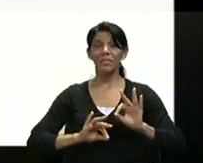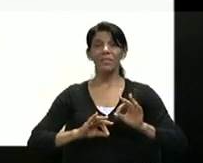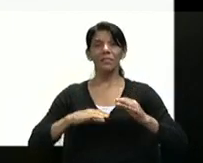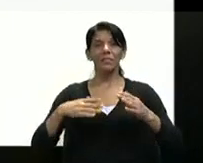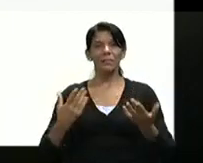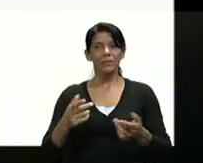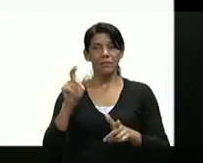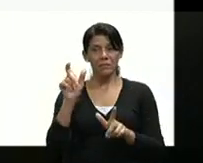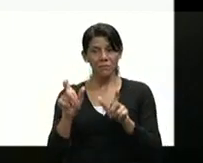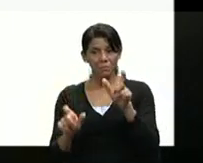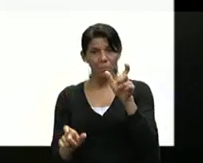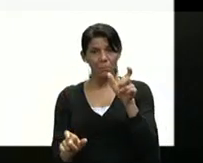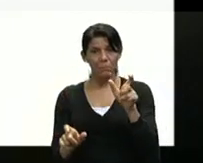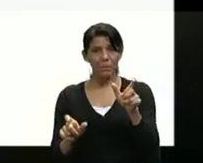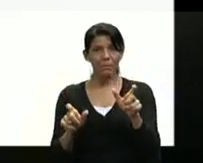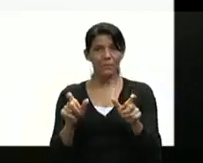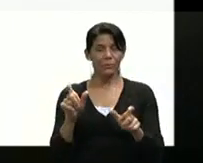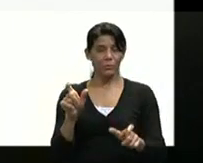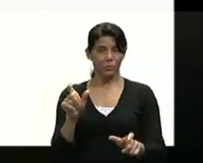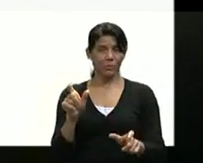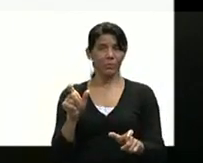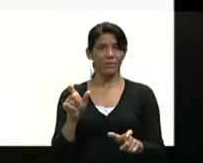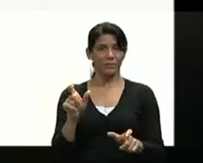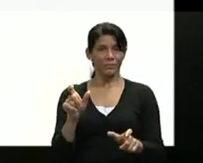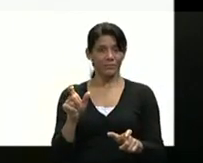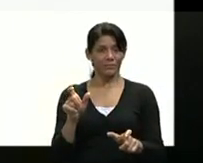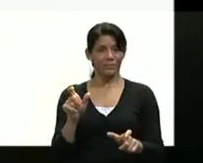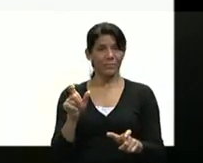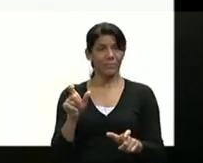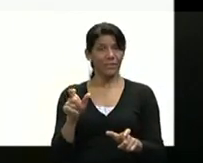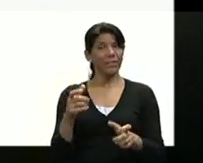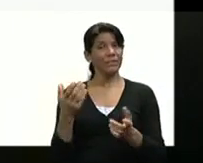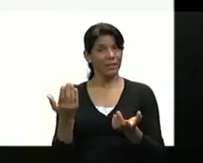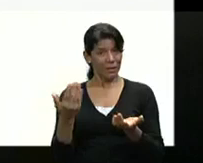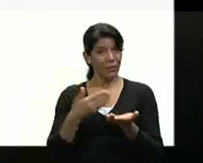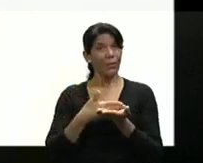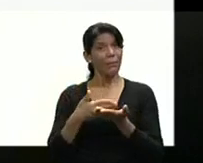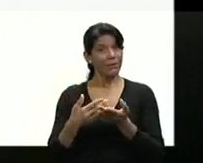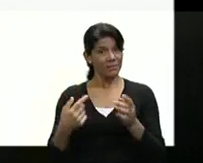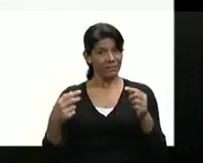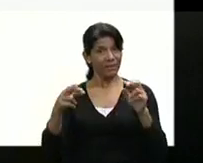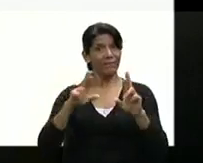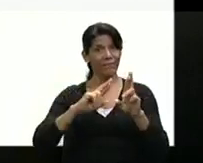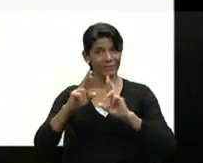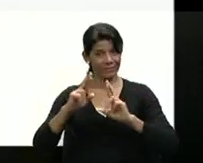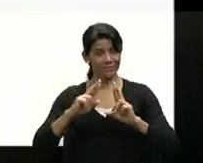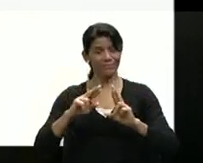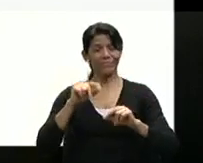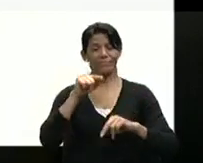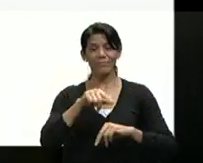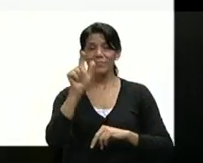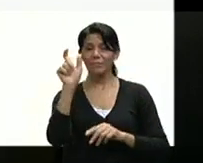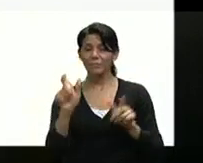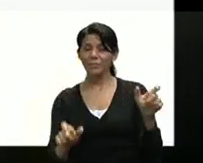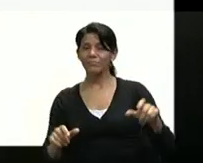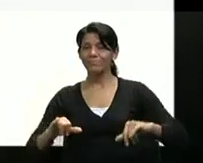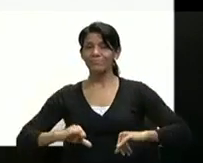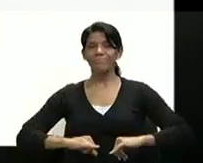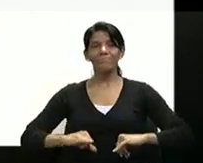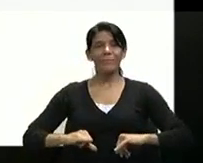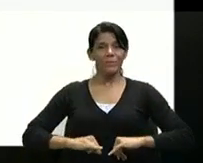as pessoas, né, e a gente já começa a estabelecer relações entre esses determinantes, elas